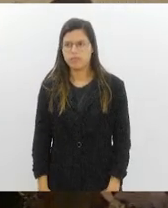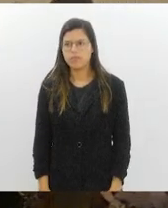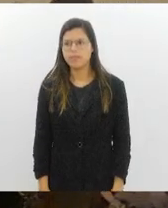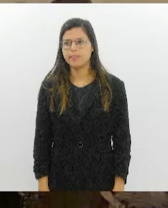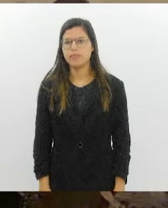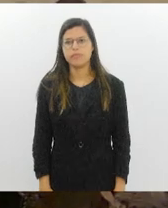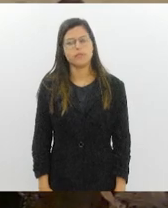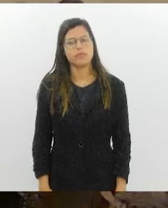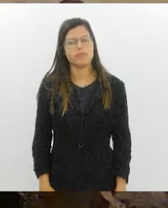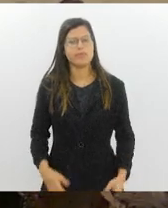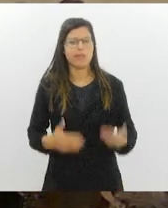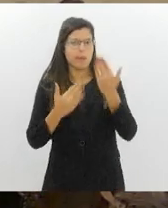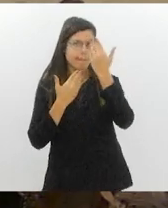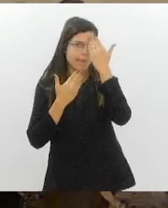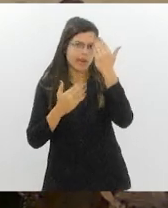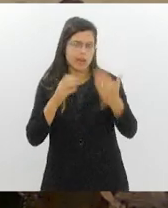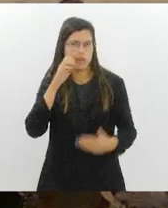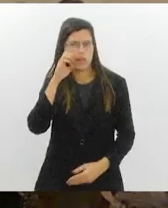Obrigada, Élica. Boa noite.